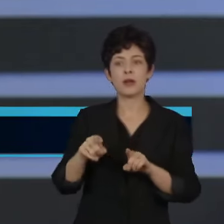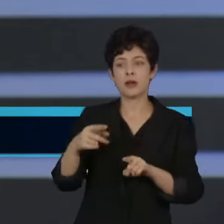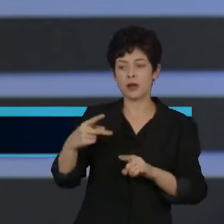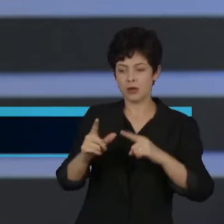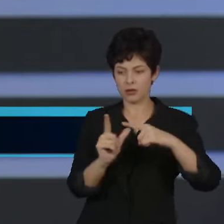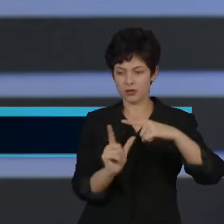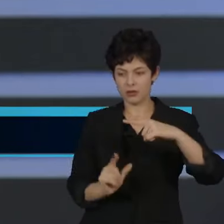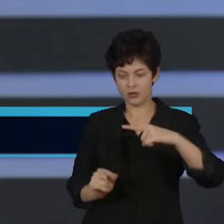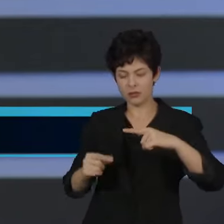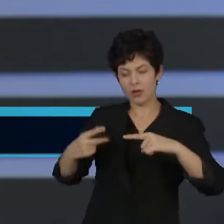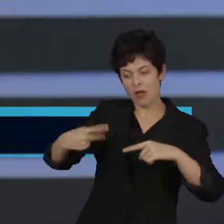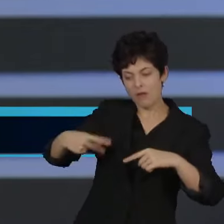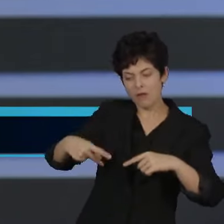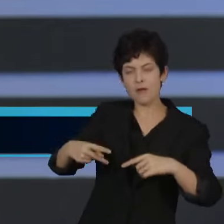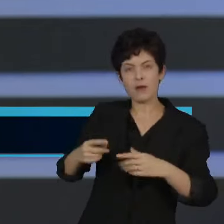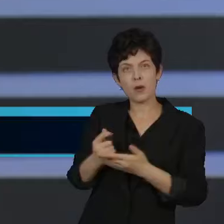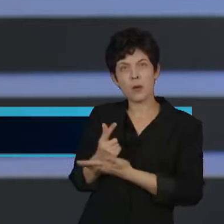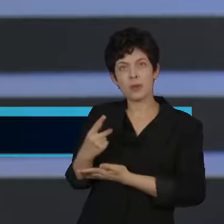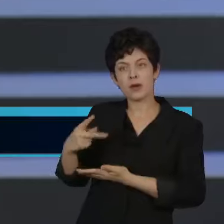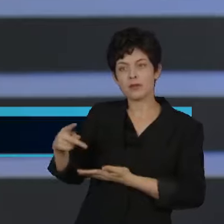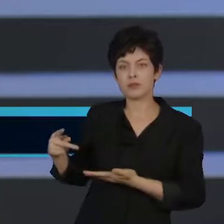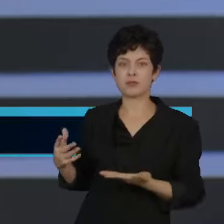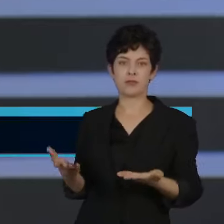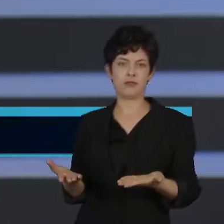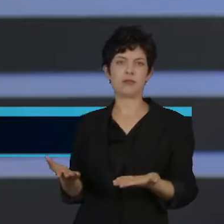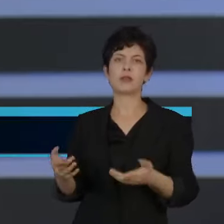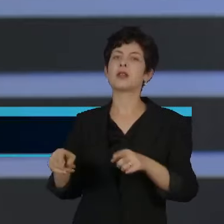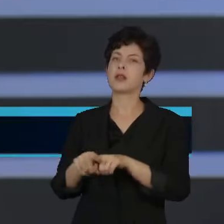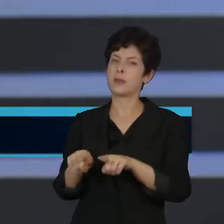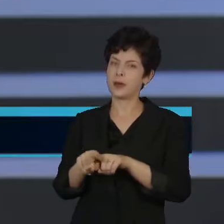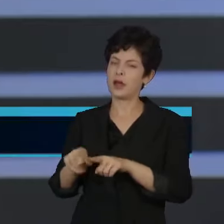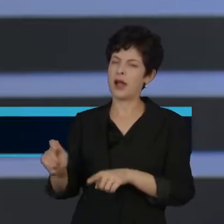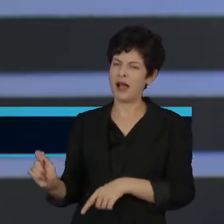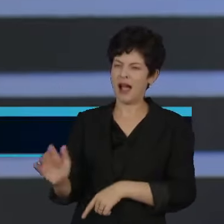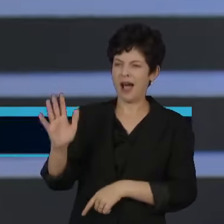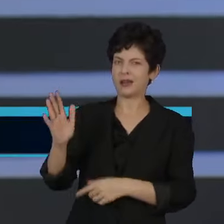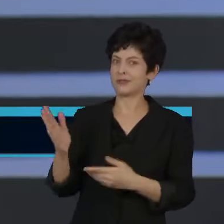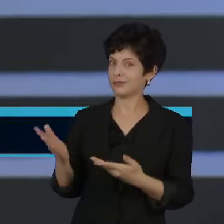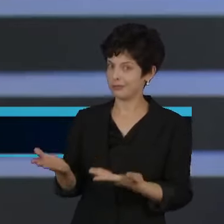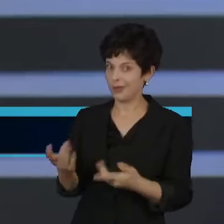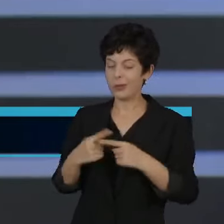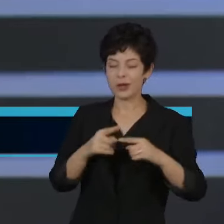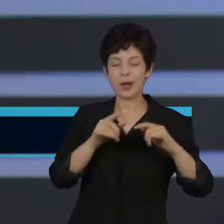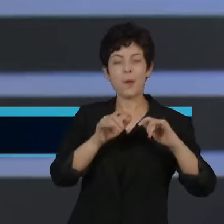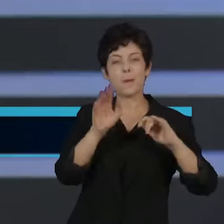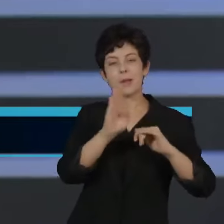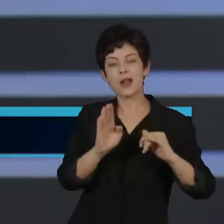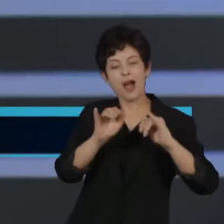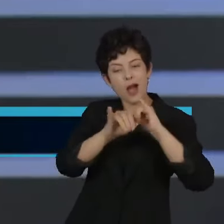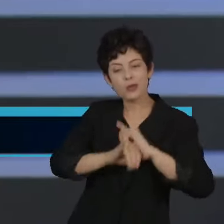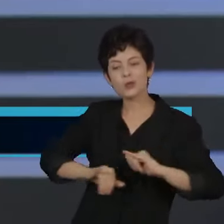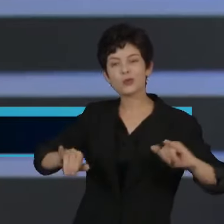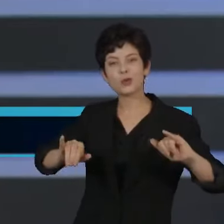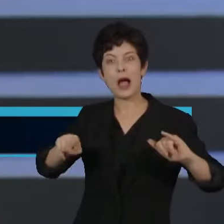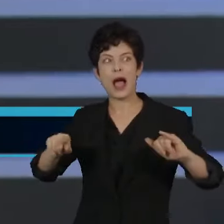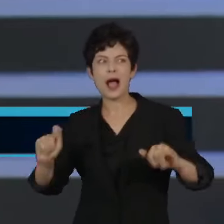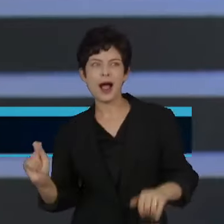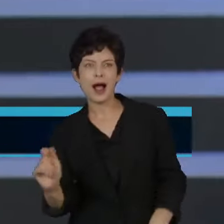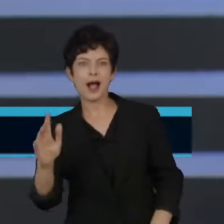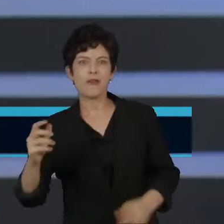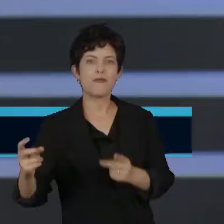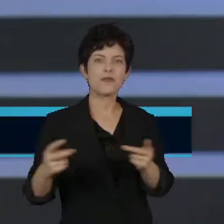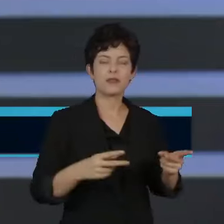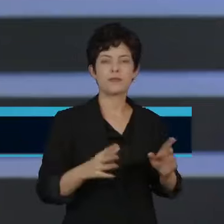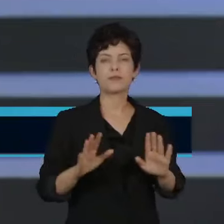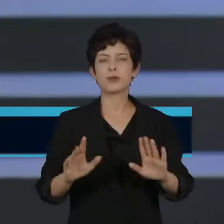Mercosul, porque, como foi mostrado na matéria, também subiram os preços, né? Porque, infelizmente, o que acaba ocorrendo no